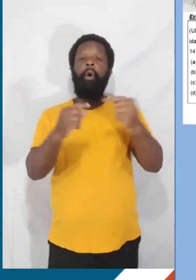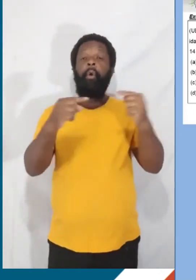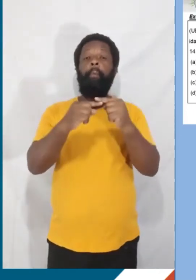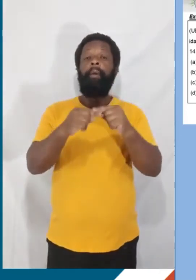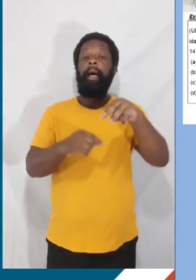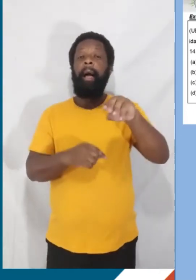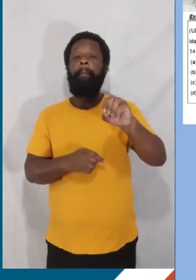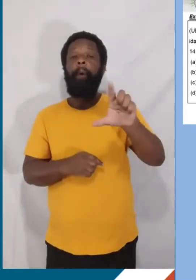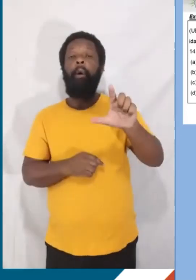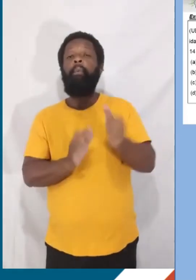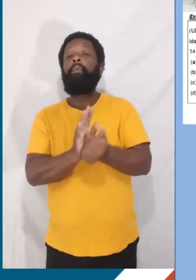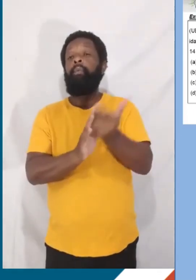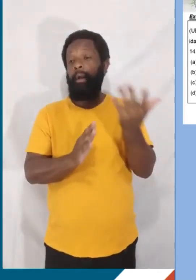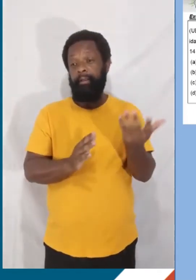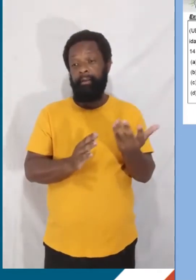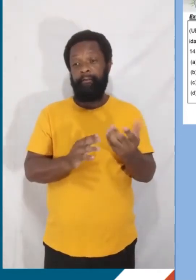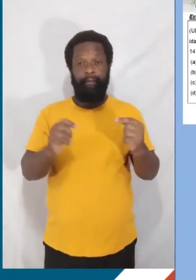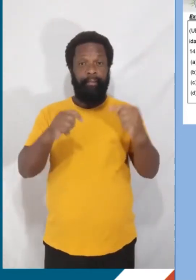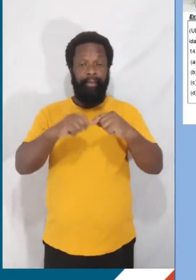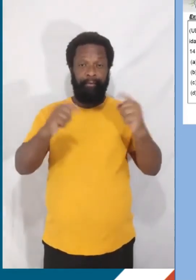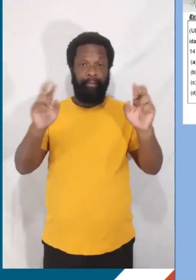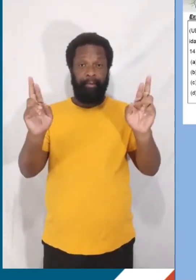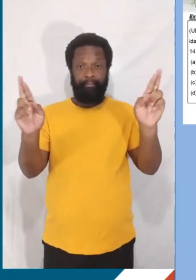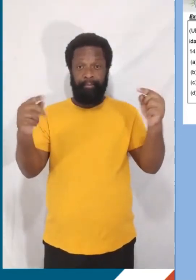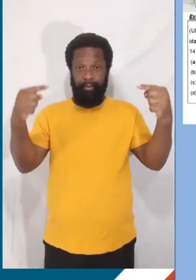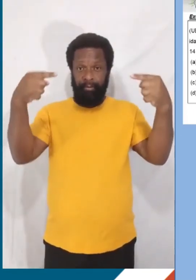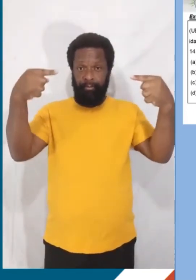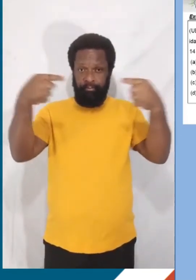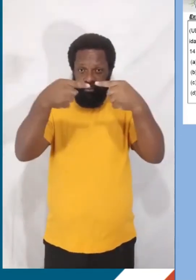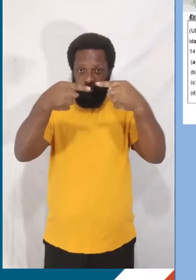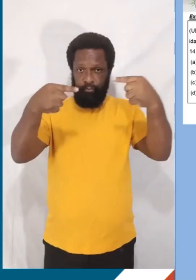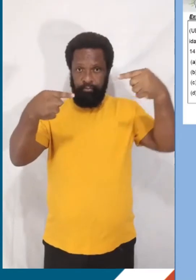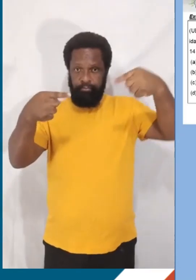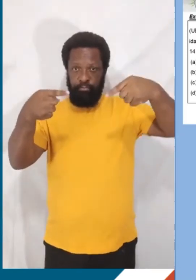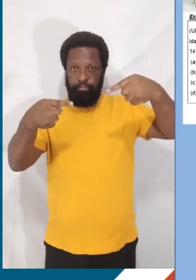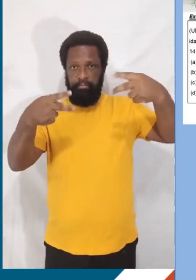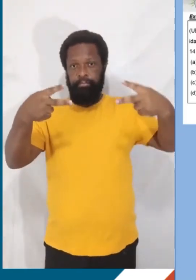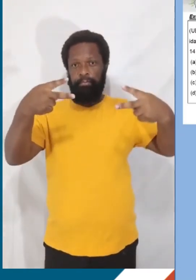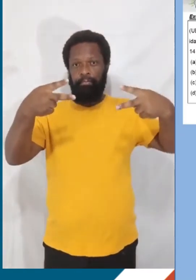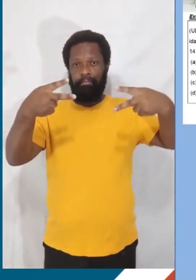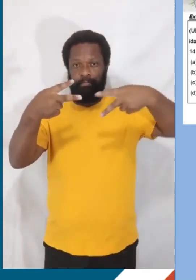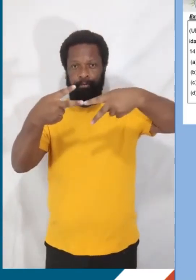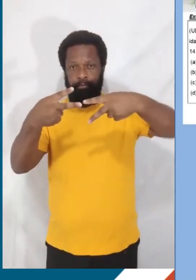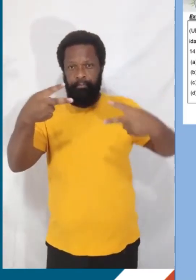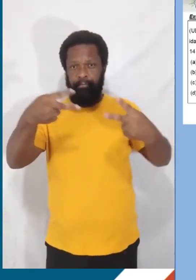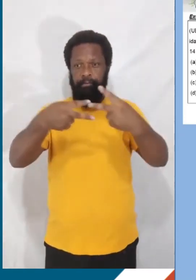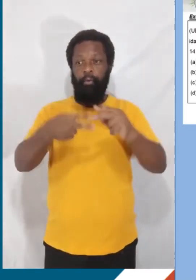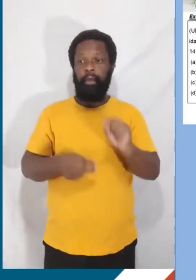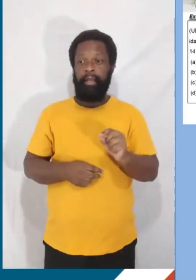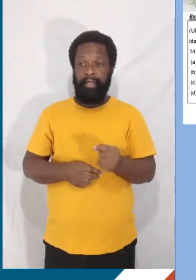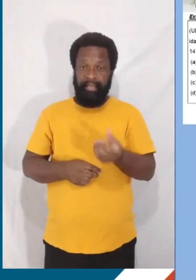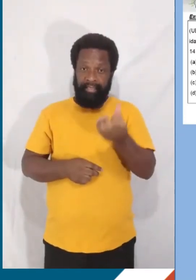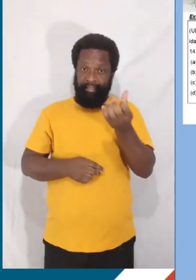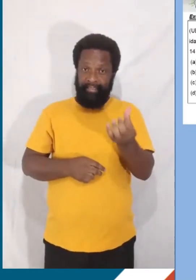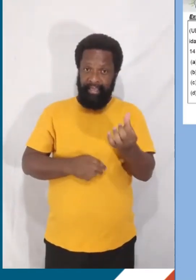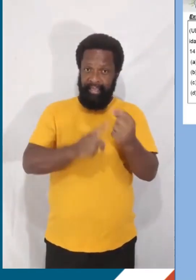quanto que corresponde a mols, quantidade de matéria. Então, vai pegar o quê? Nesse caso aqui é 1, né, gente? Vai ficar 6 vezes 10